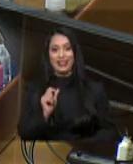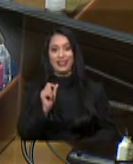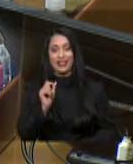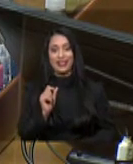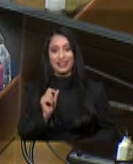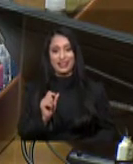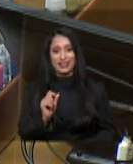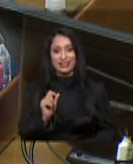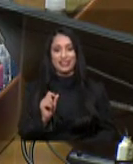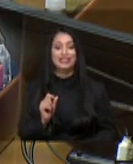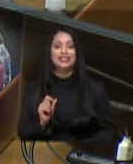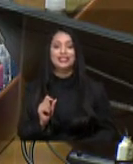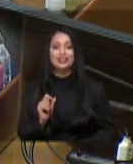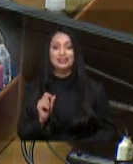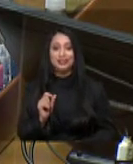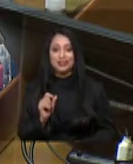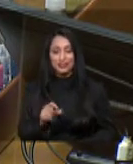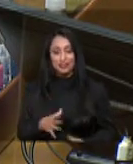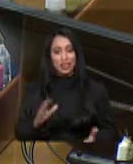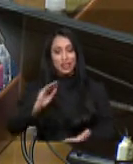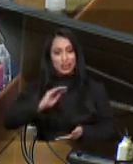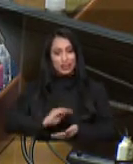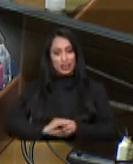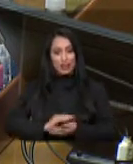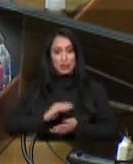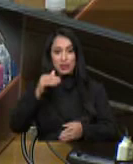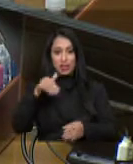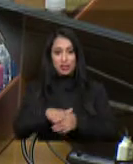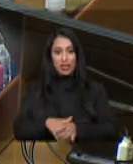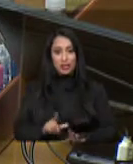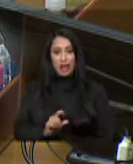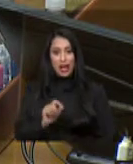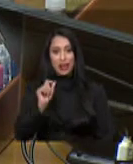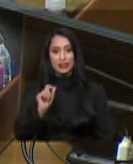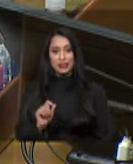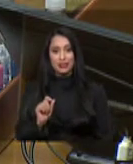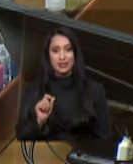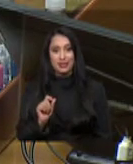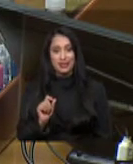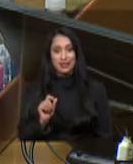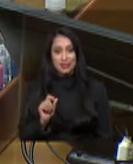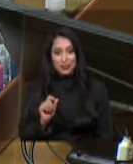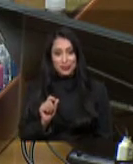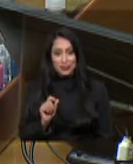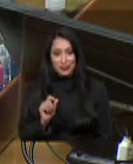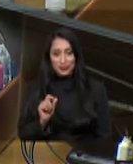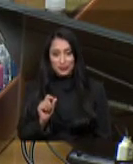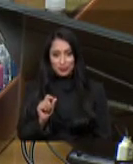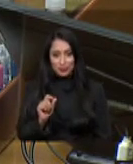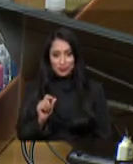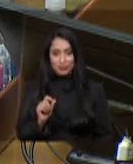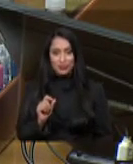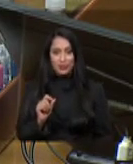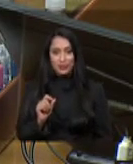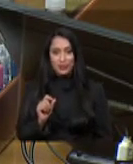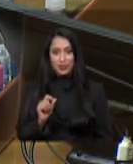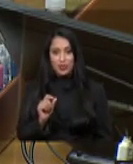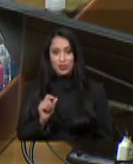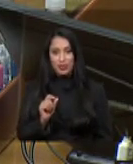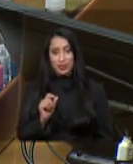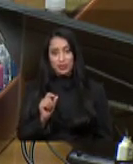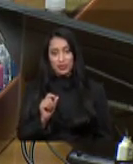da sociedade civil do Fundo Nacional do Meio Ambiente numa matéria que impõe a presença da sociedade por norma